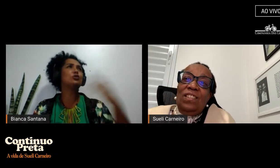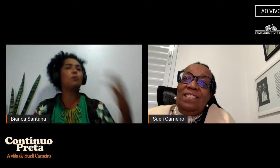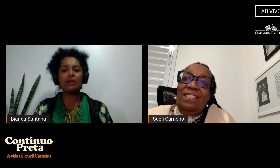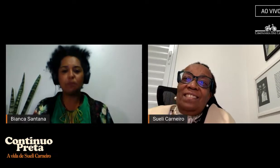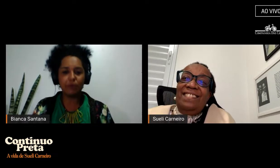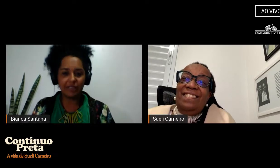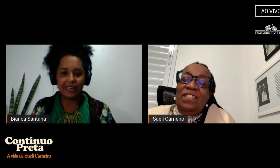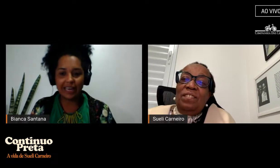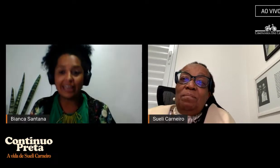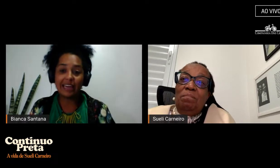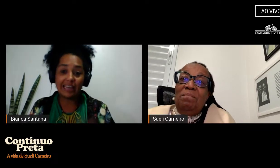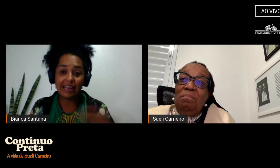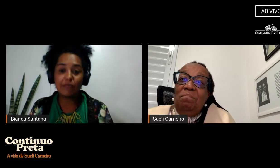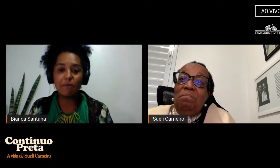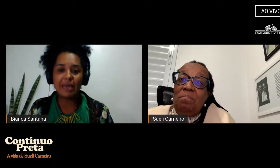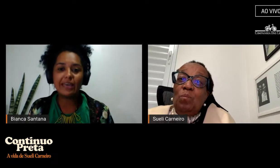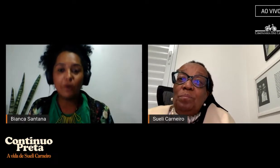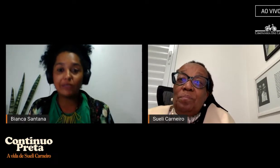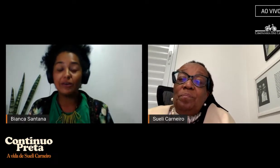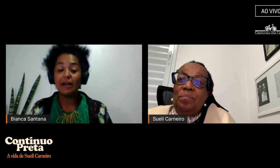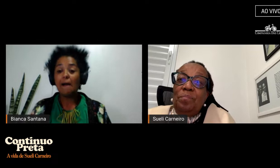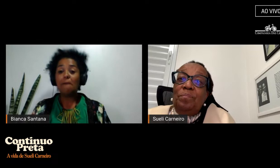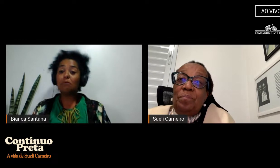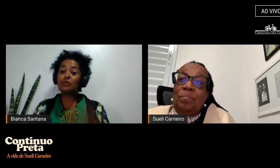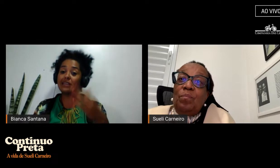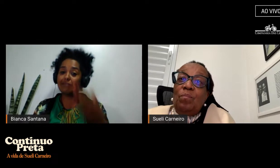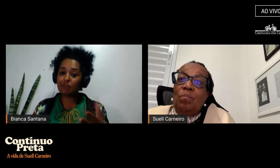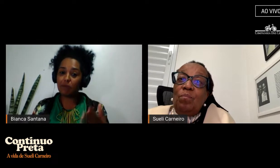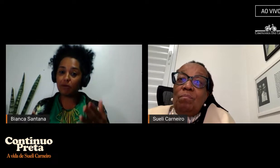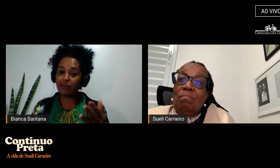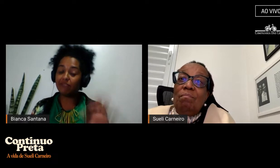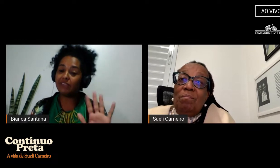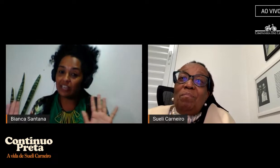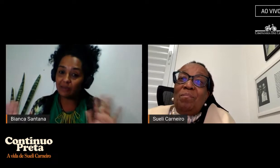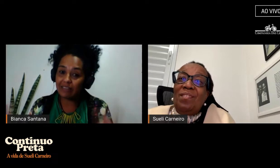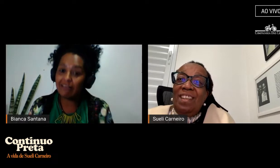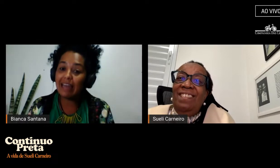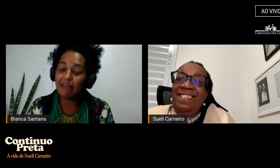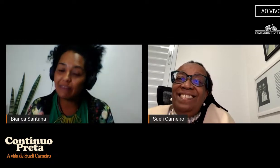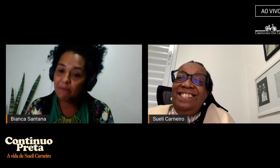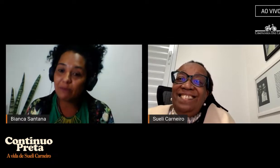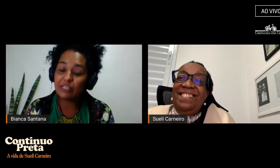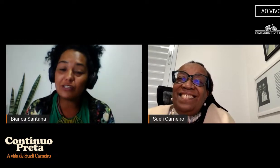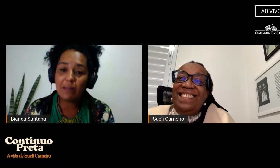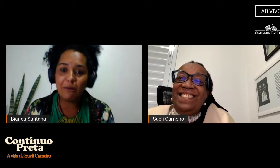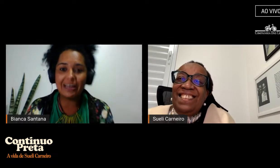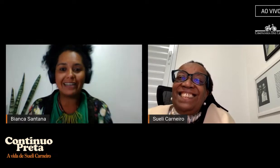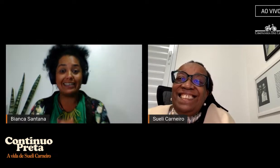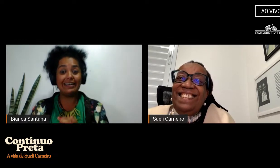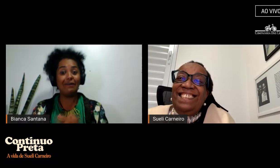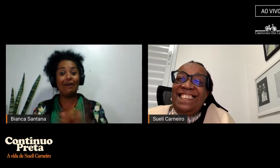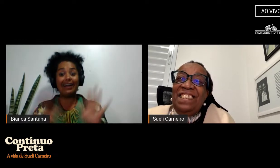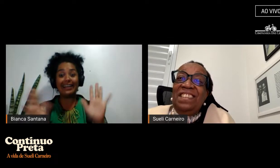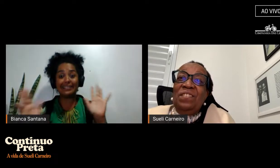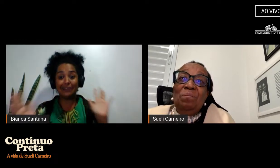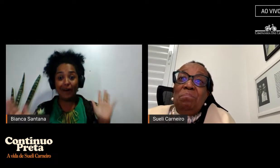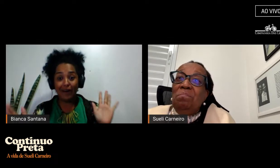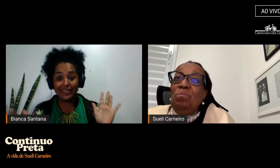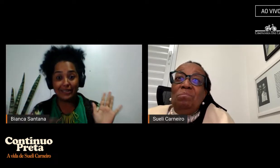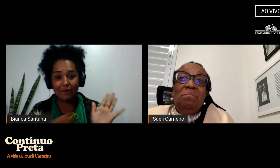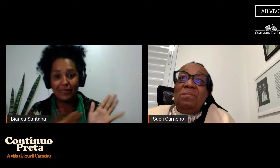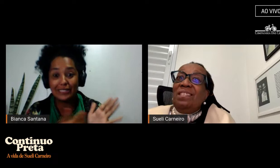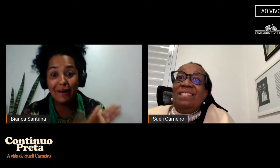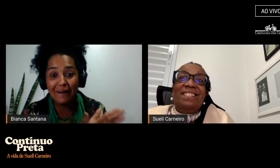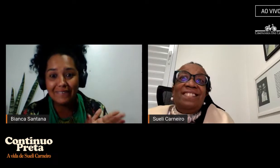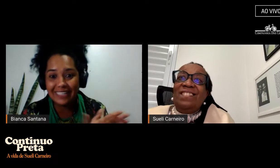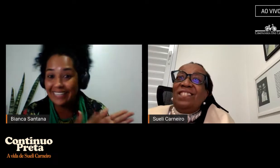sido descoberto por ninguém, ele era do MR8. Buscando a sua biografia, já que eu estava lá, eu falei, bom, deixa eu dar uma olhada aqui. Olha só,